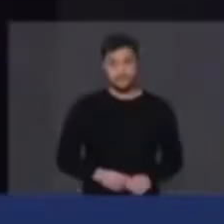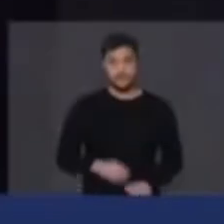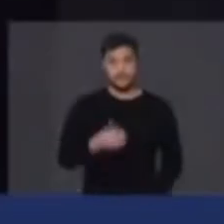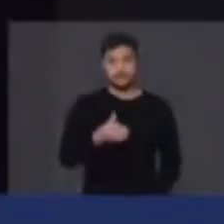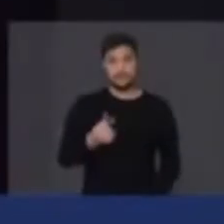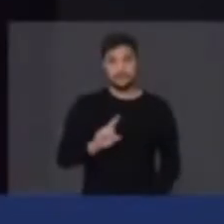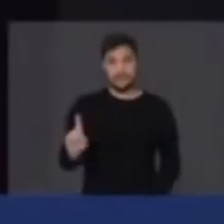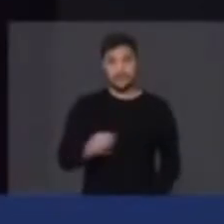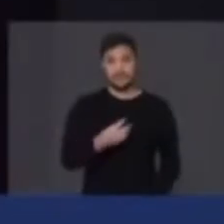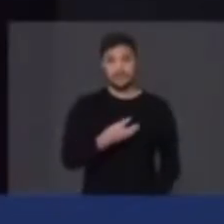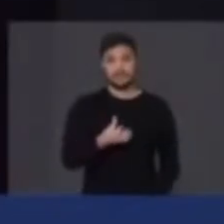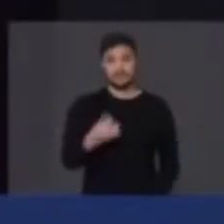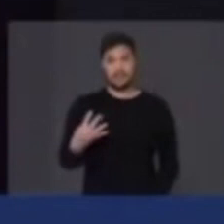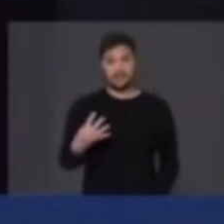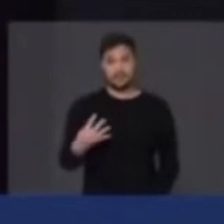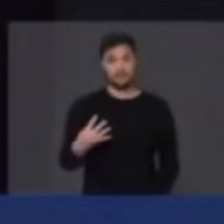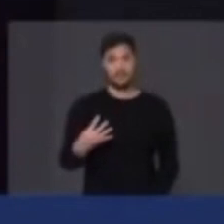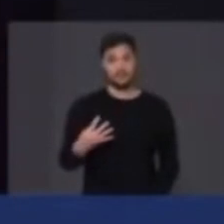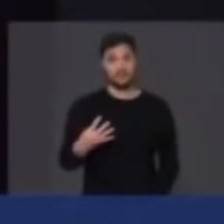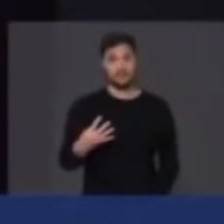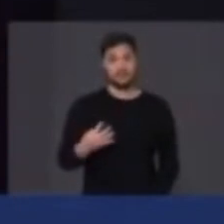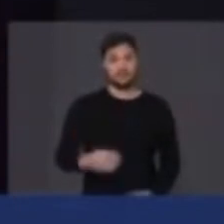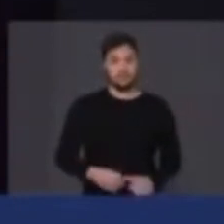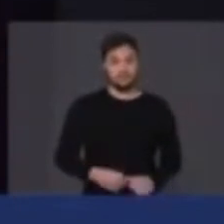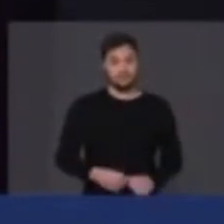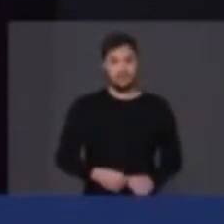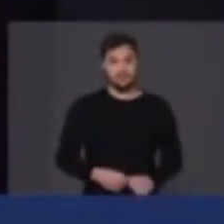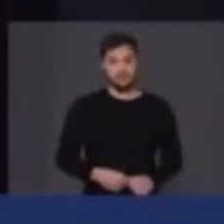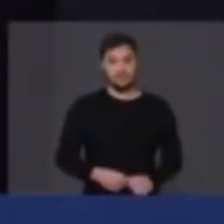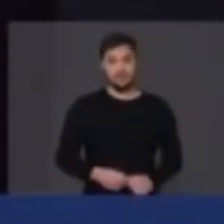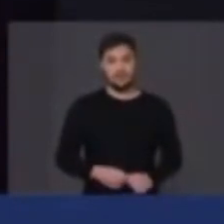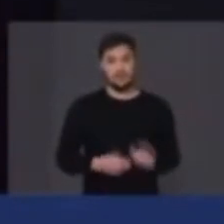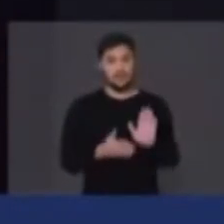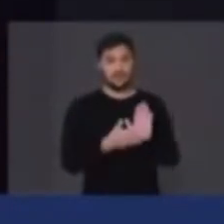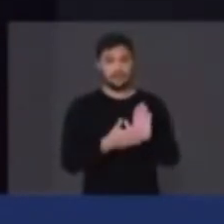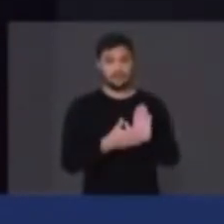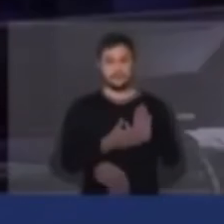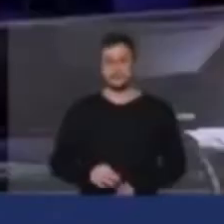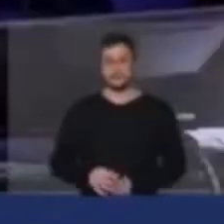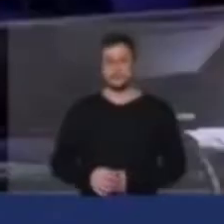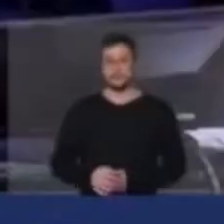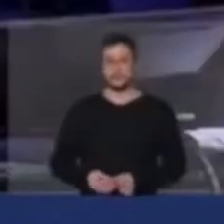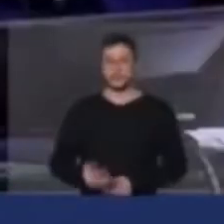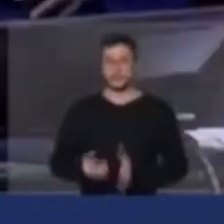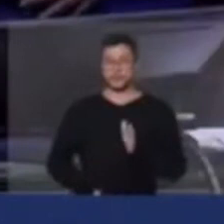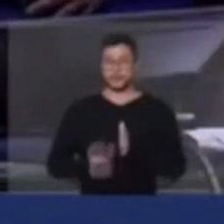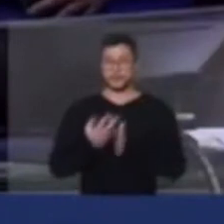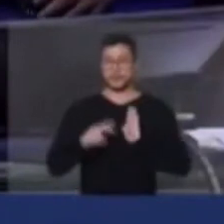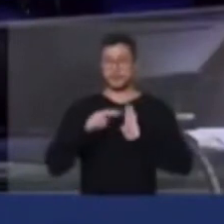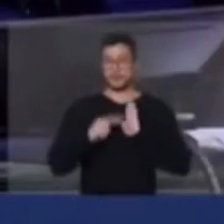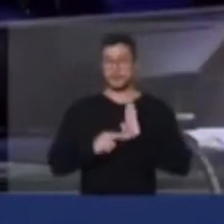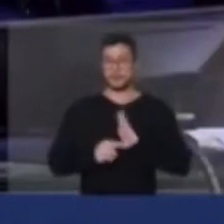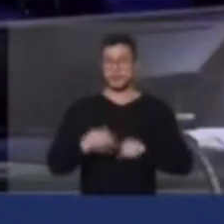mesma coisa. Se você for rastrear este agronegócio, o supostamente é sério,